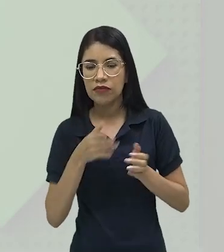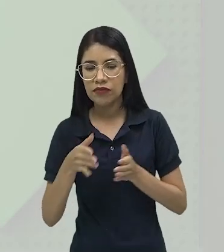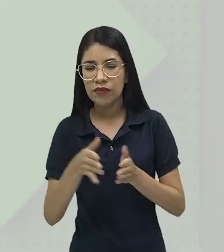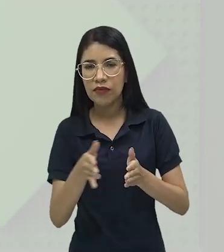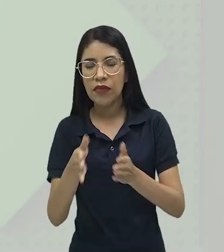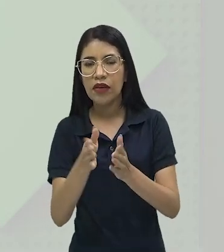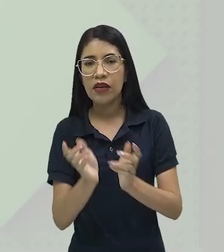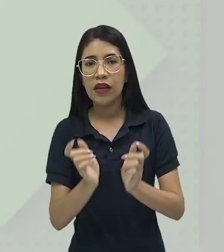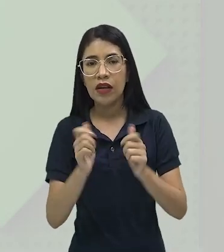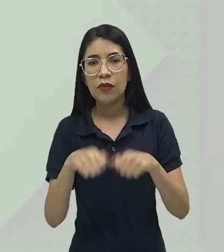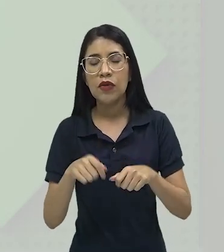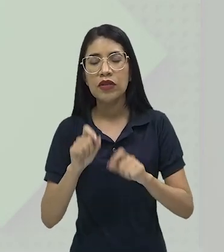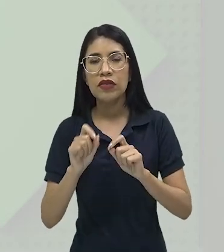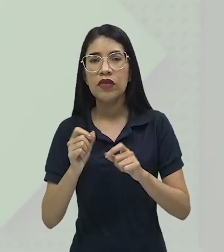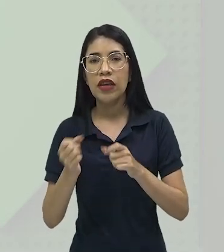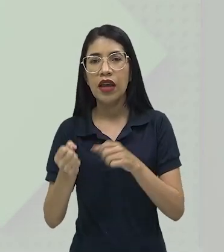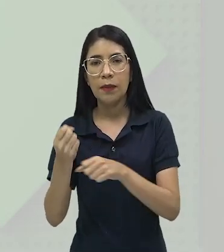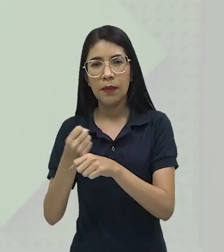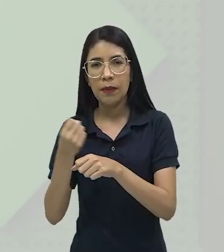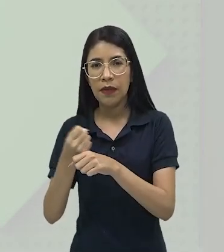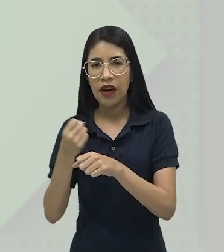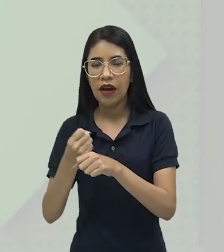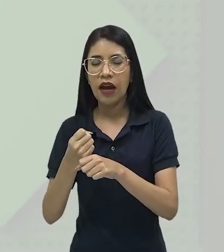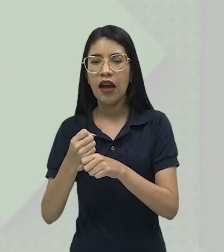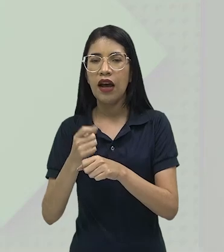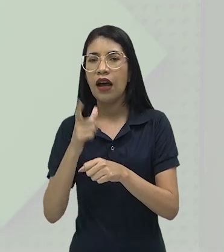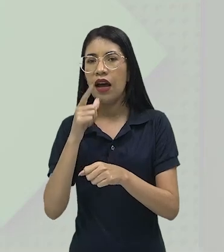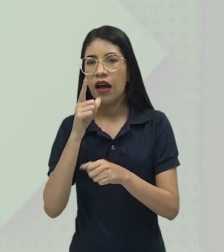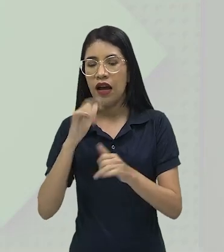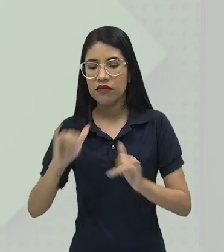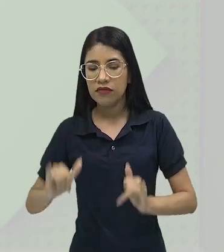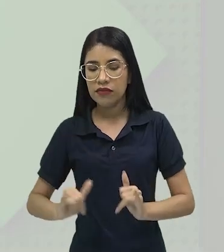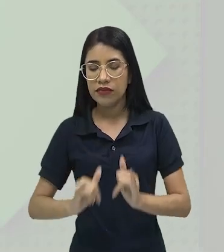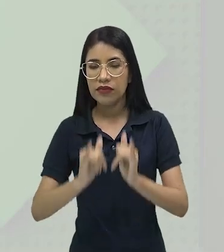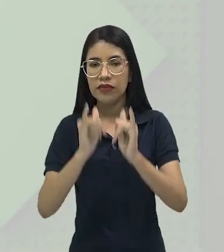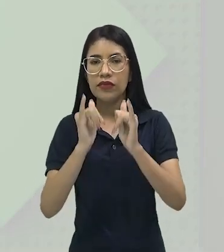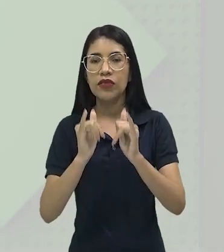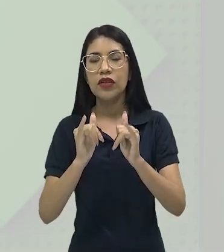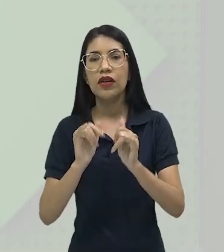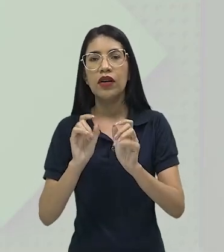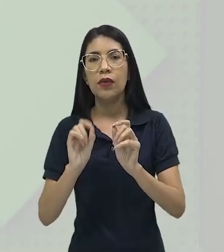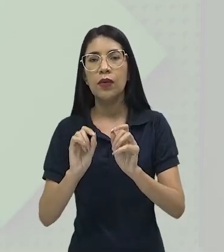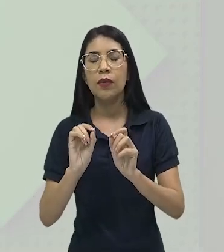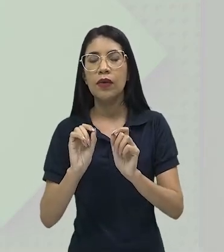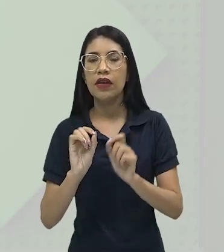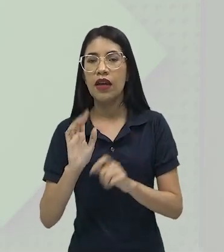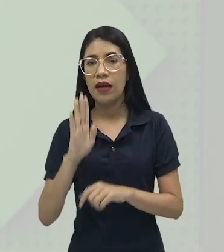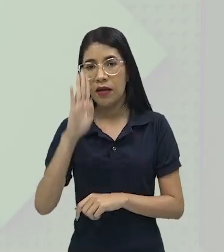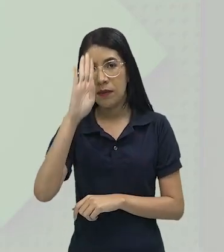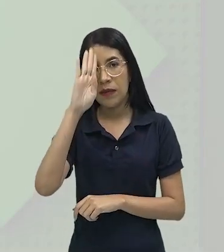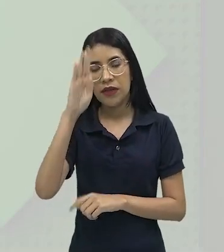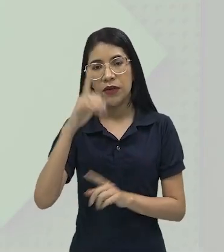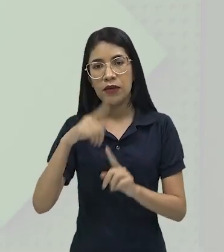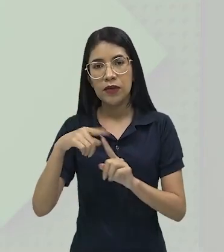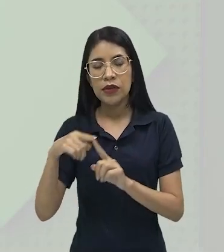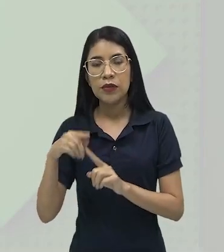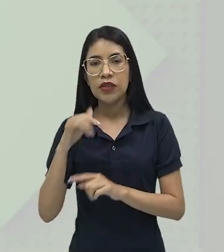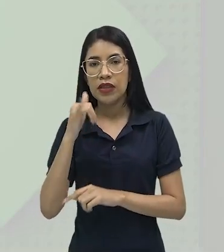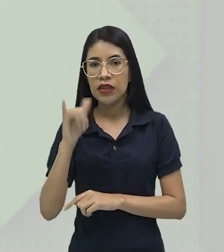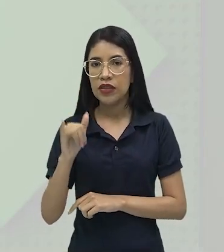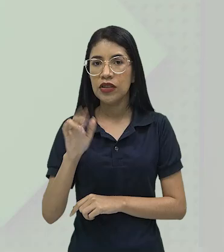permite construir essas hidroelétricas, que são as usinas, a nossa fonte de energia